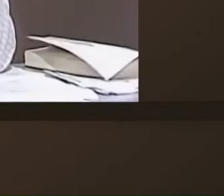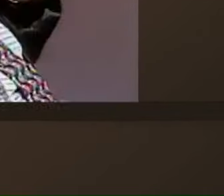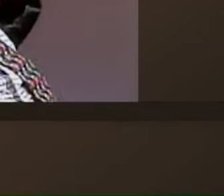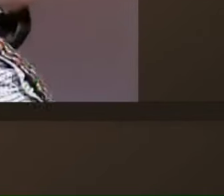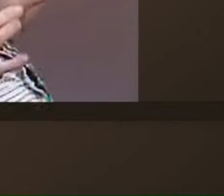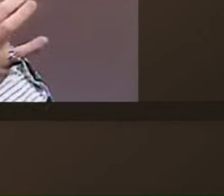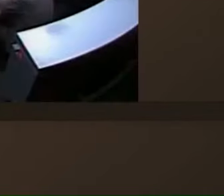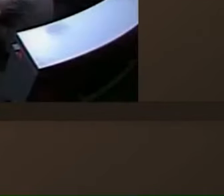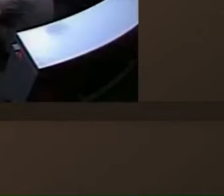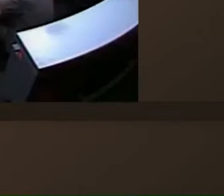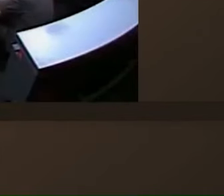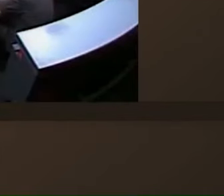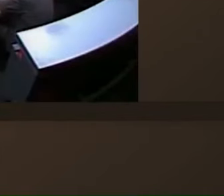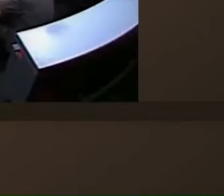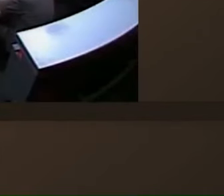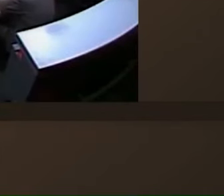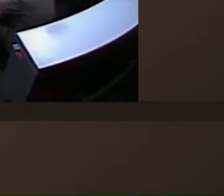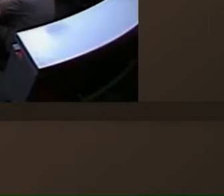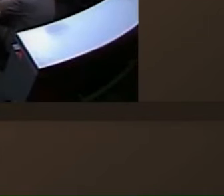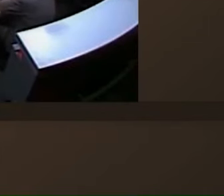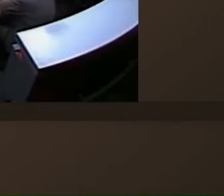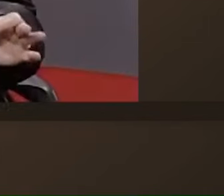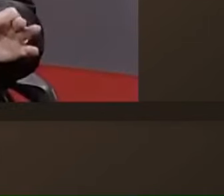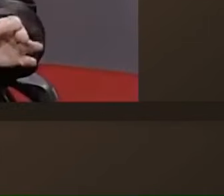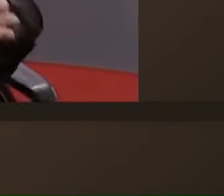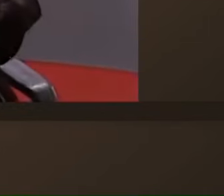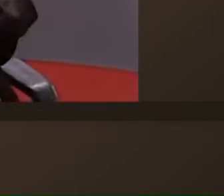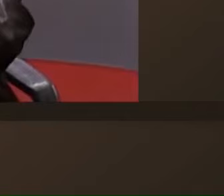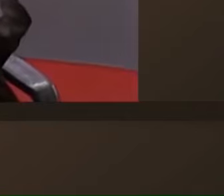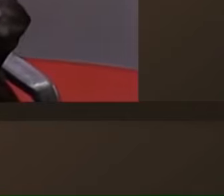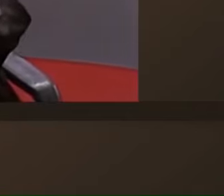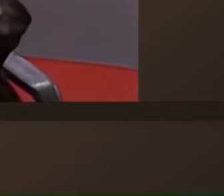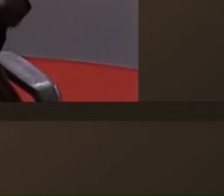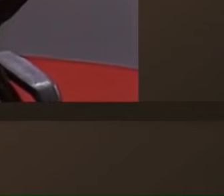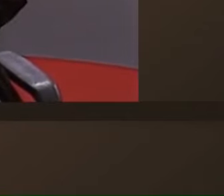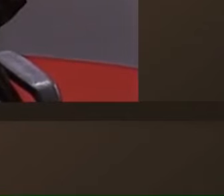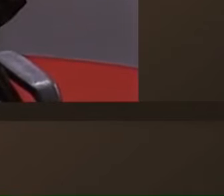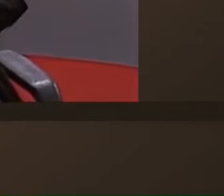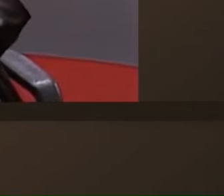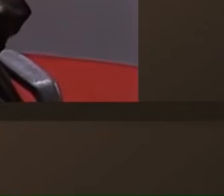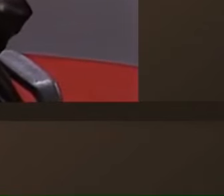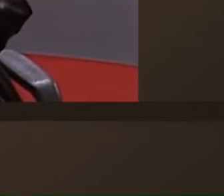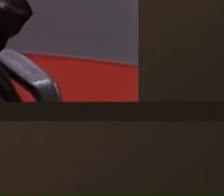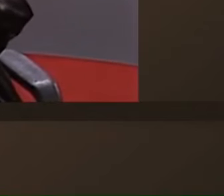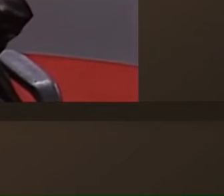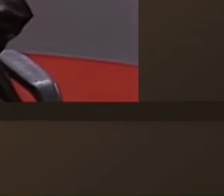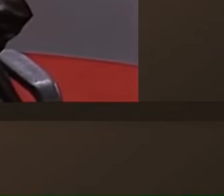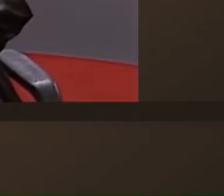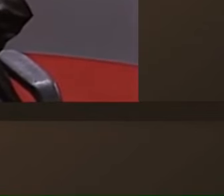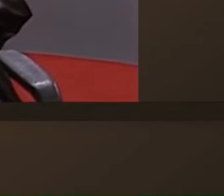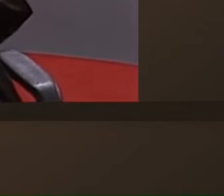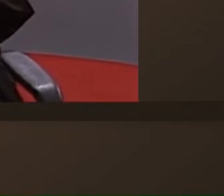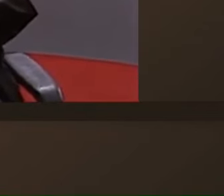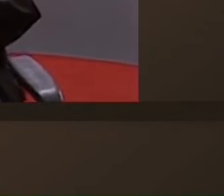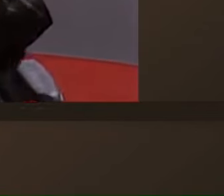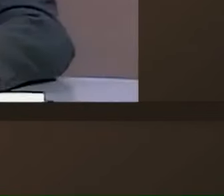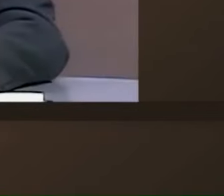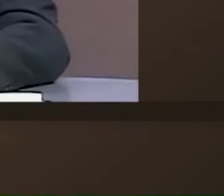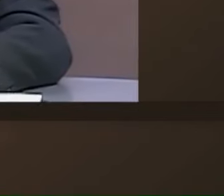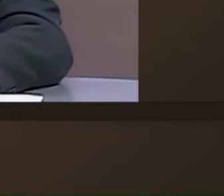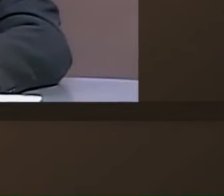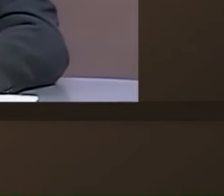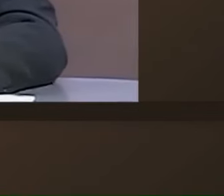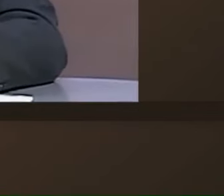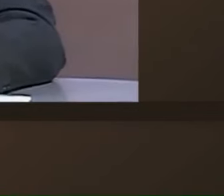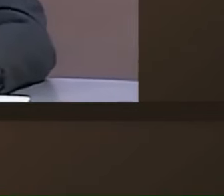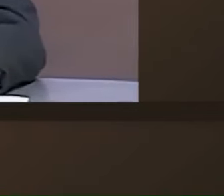favor. Eu acho o seguinte, o final da irreverência é o começo do reacionarismo. Mas olha, veja bem. Eu não penso